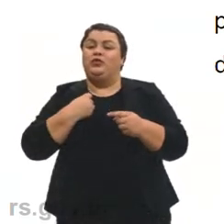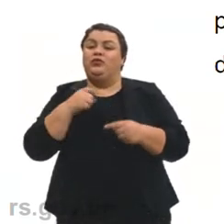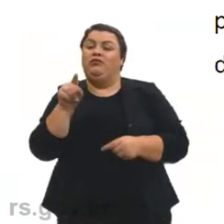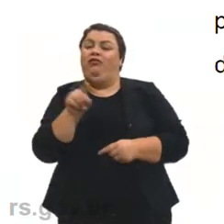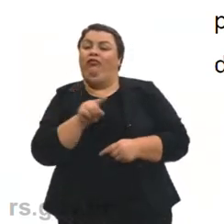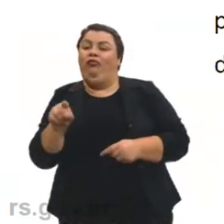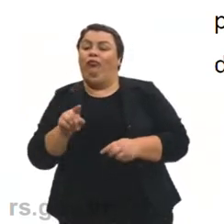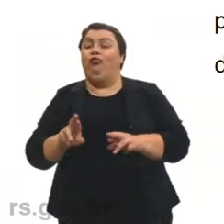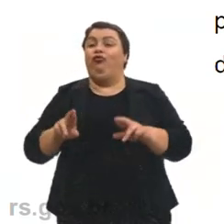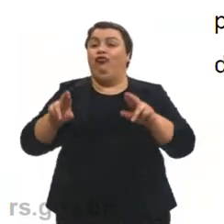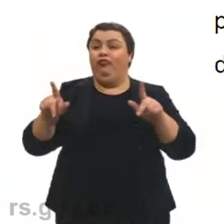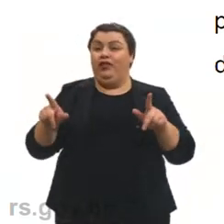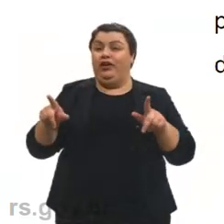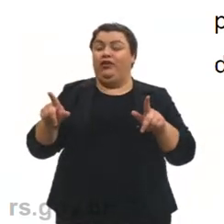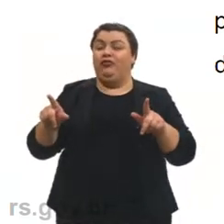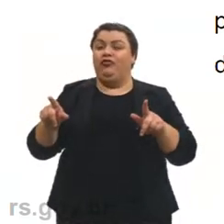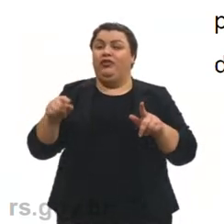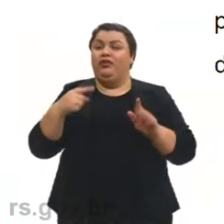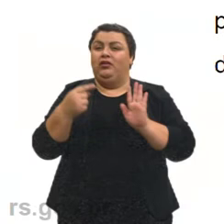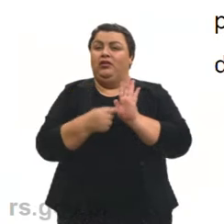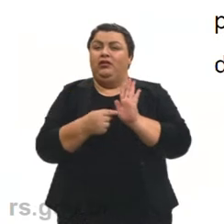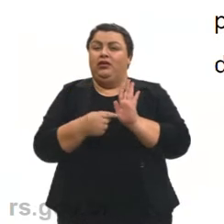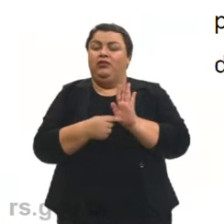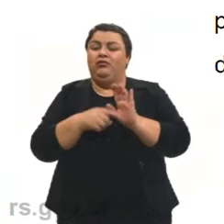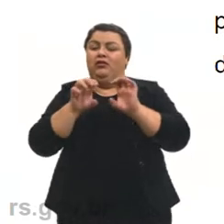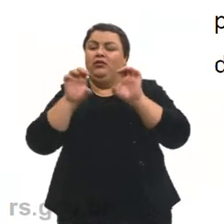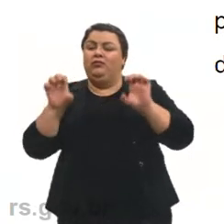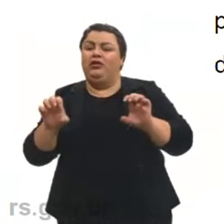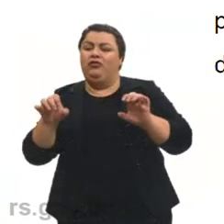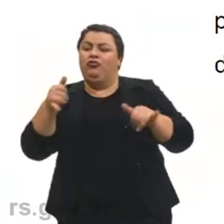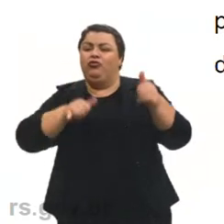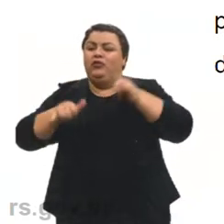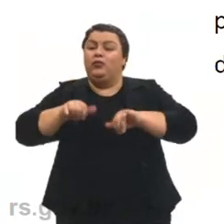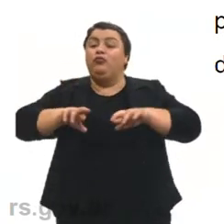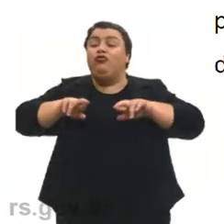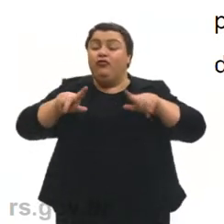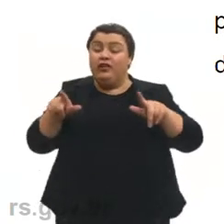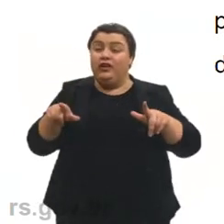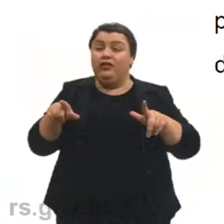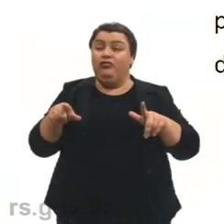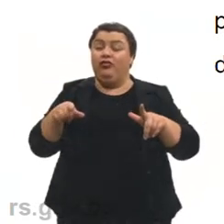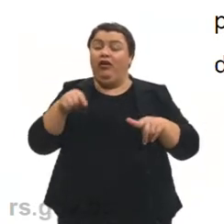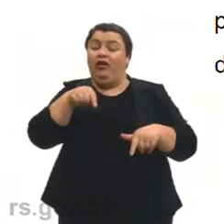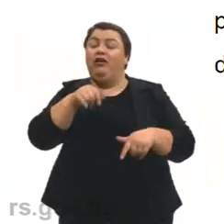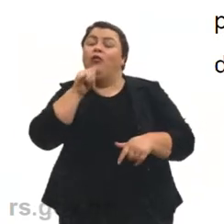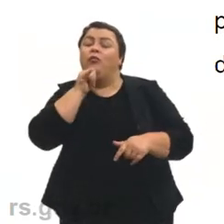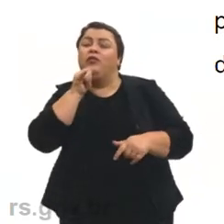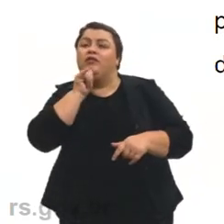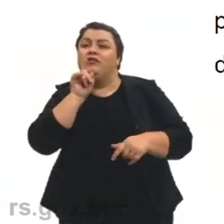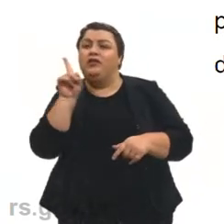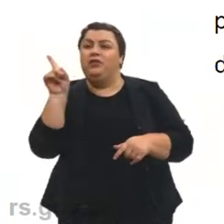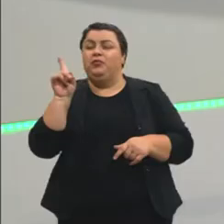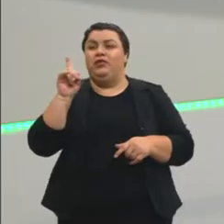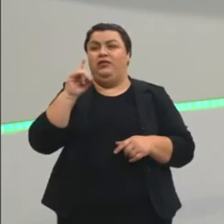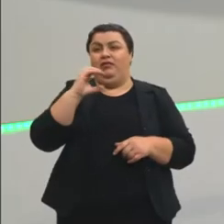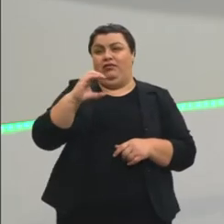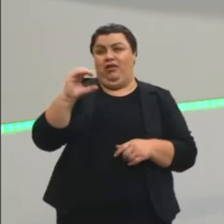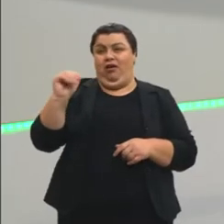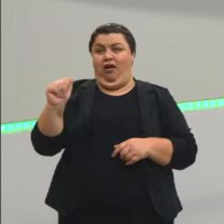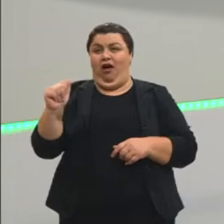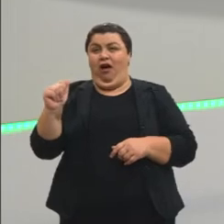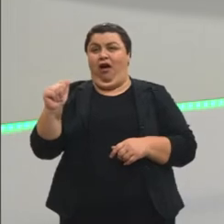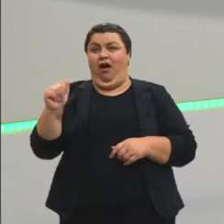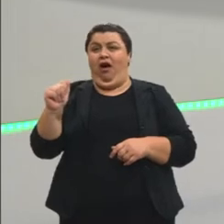tem que se diferenciar de alguma forma deu nesse caso serão elementos químicos diferentes aqui com o exemplo eu trouxe os e a e o